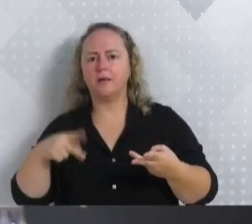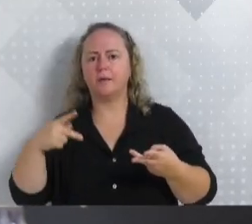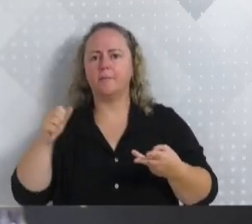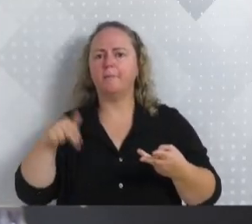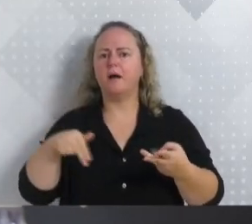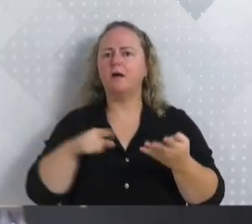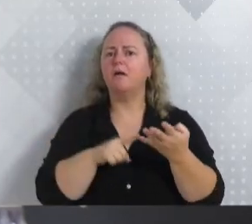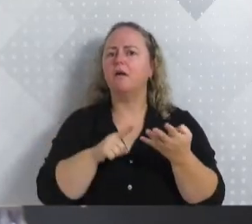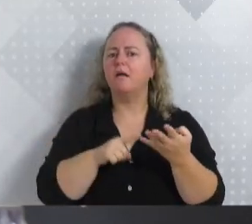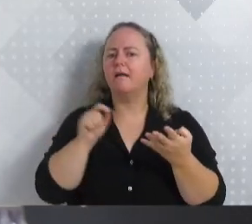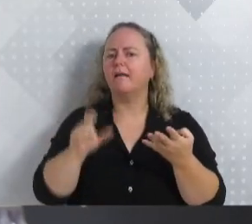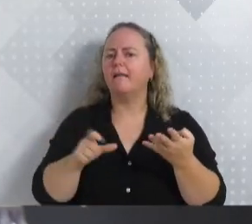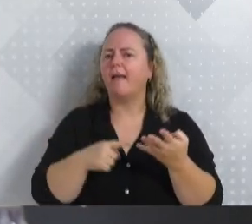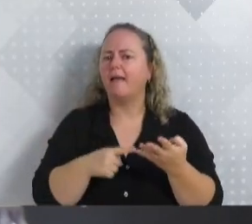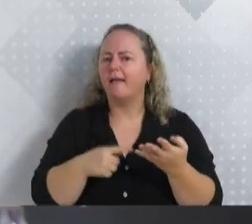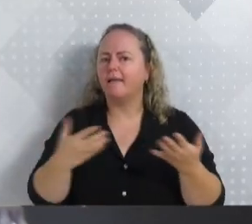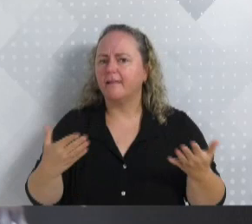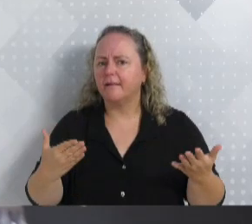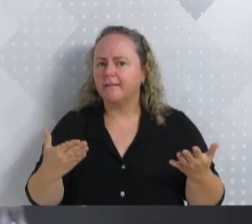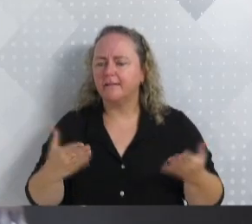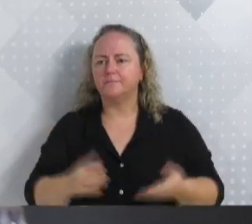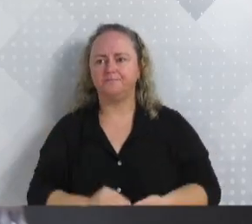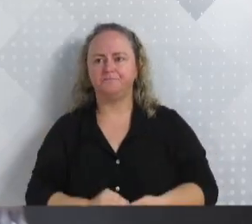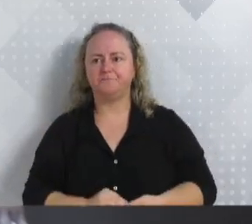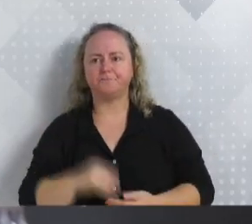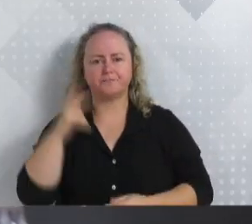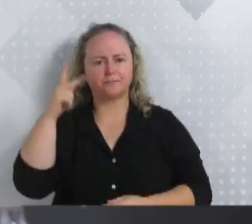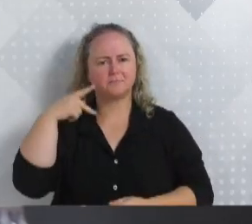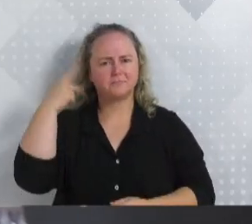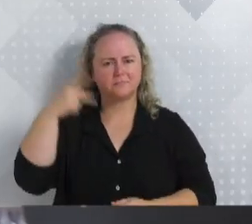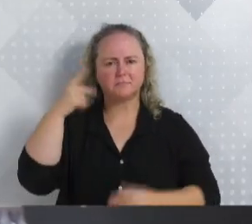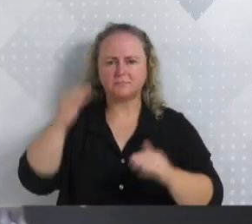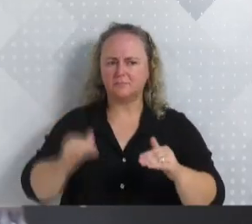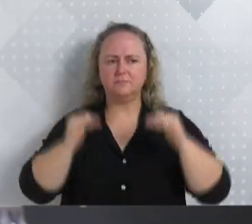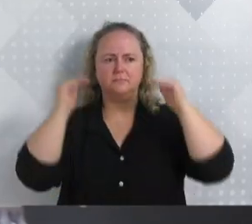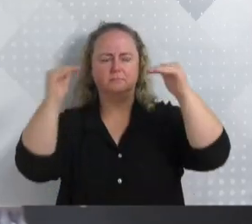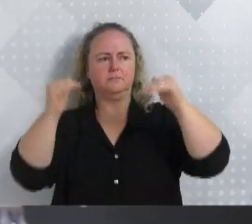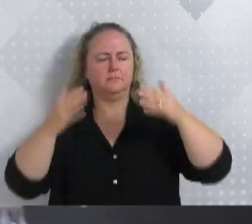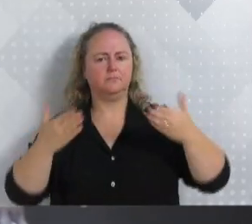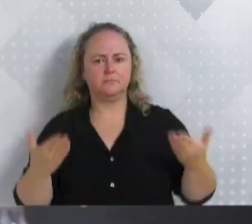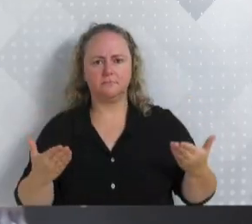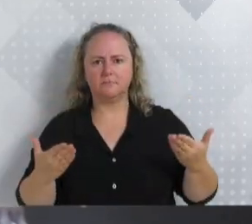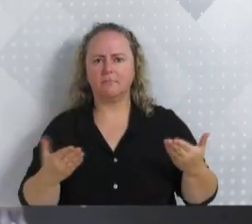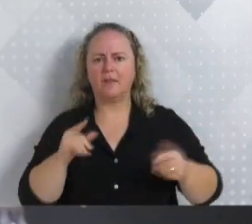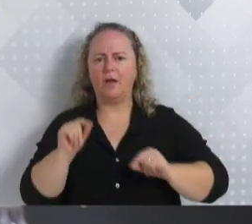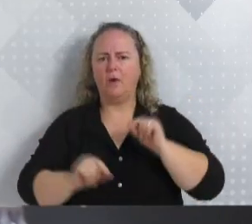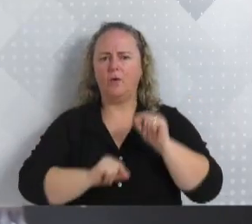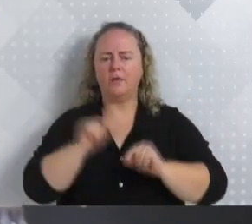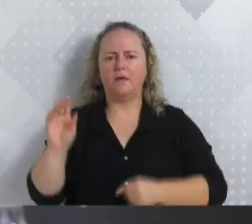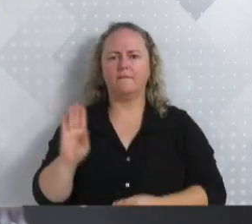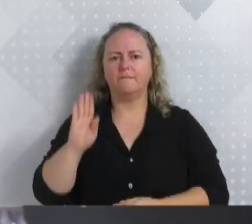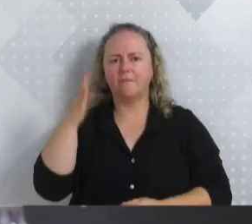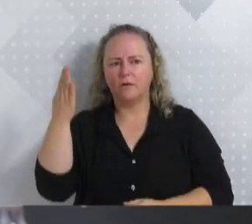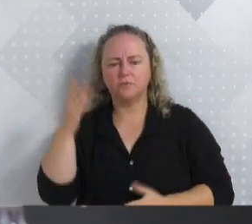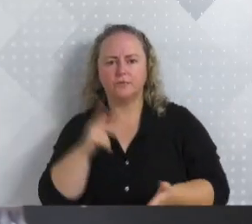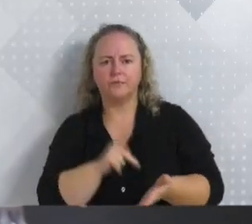próximo? Políticos, autoridades, não têm discernimento para dizer o que é falso e o que é